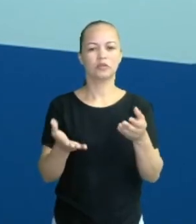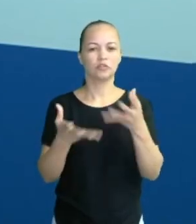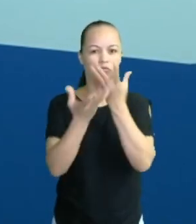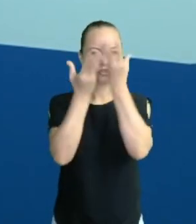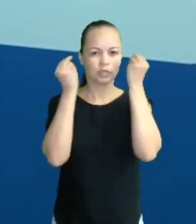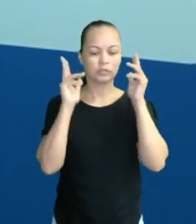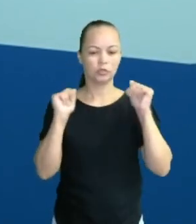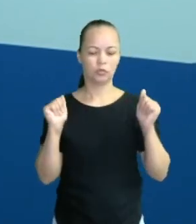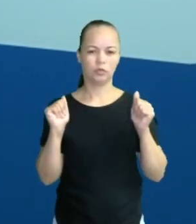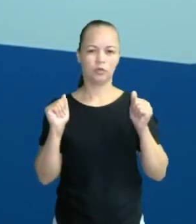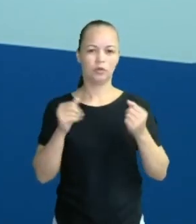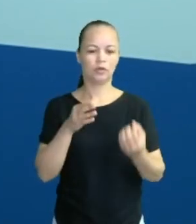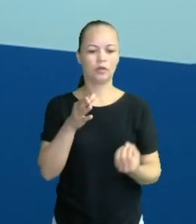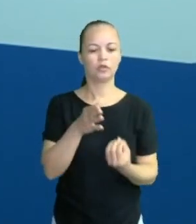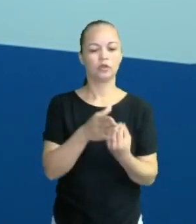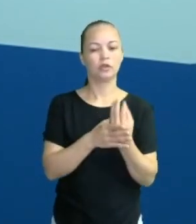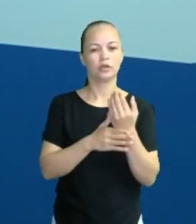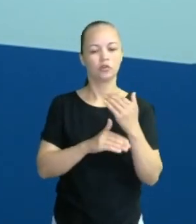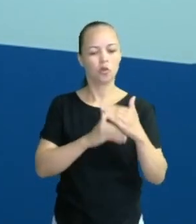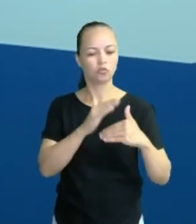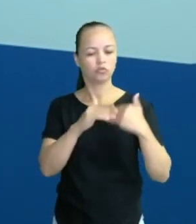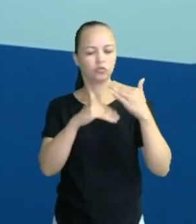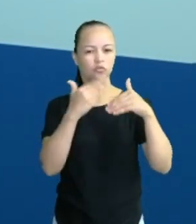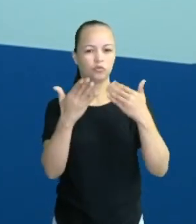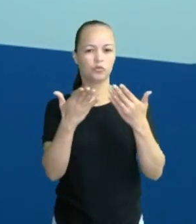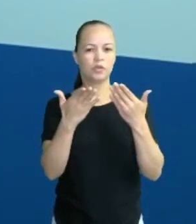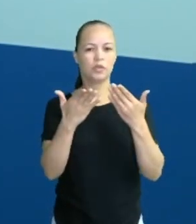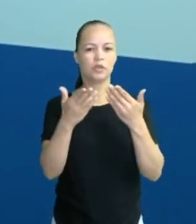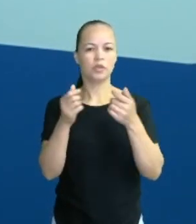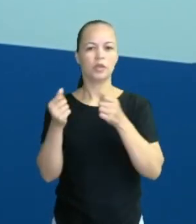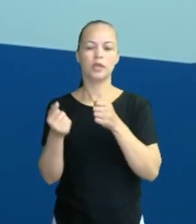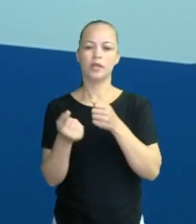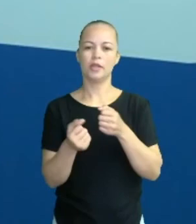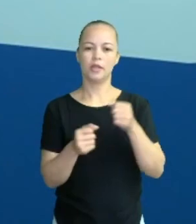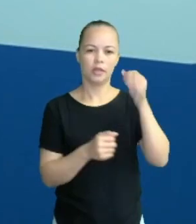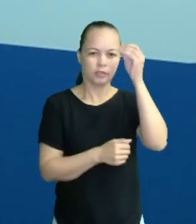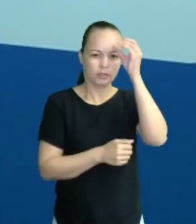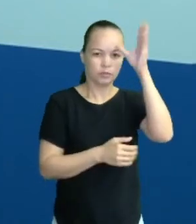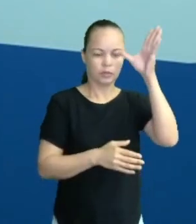Para construir o quê? Pontes. E não para